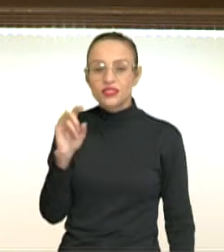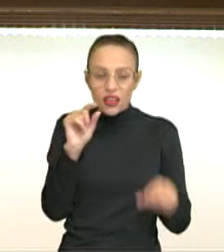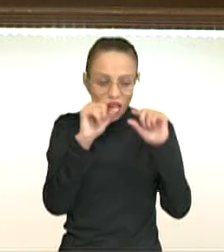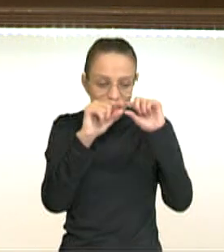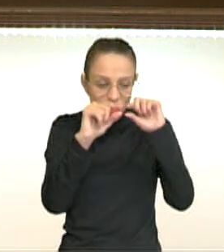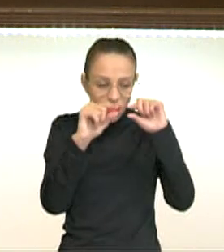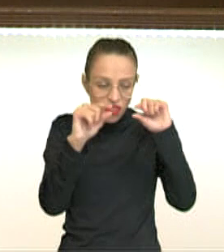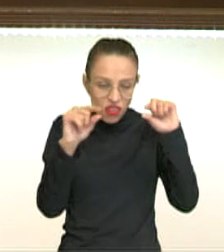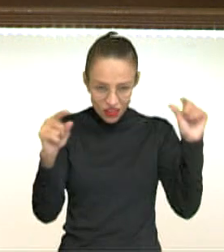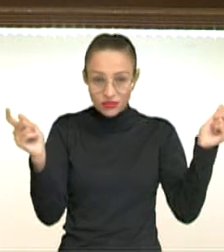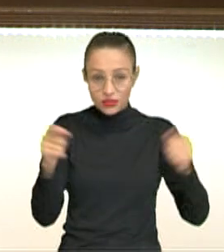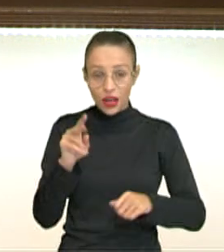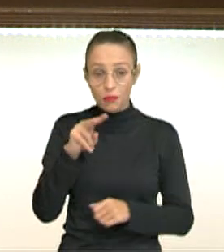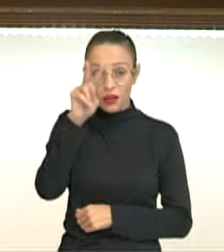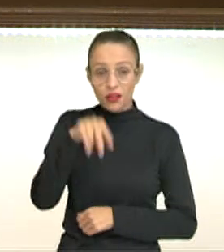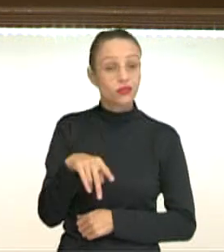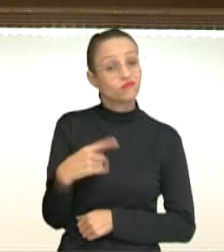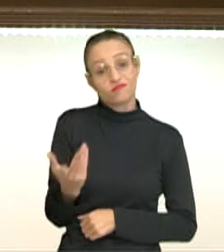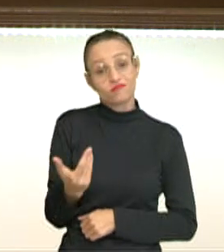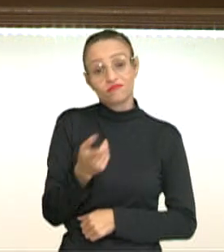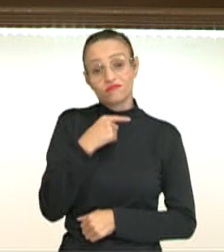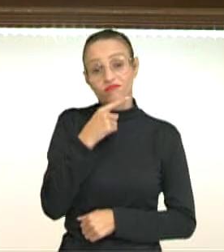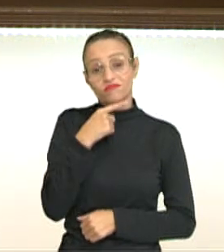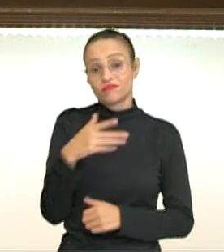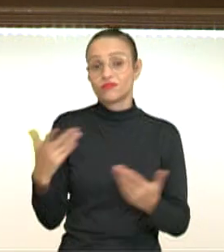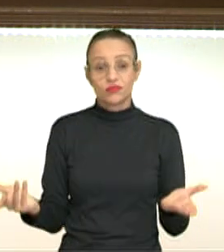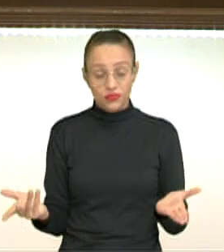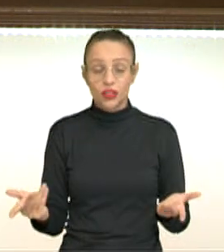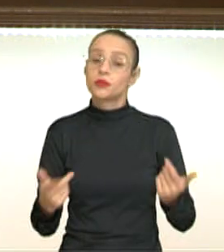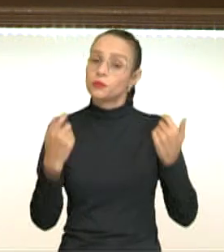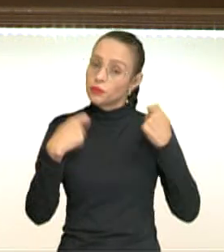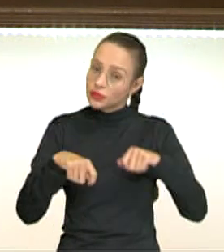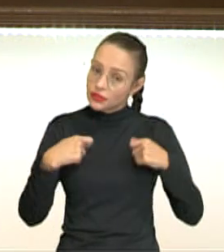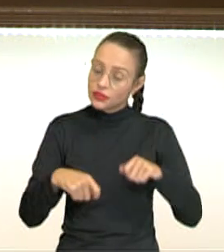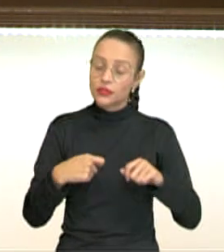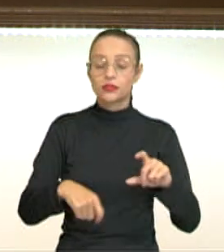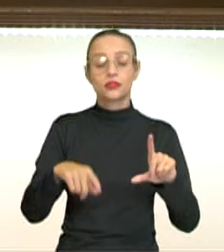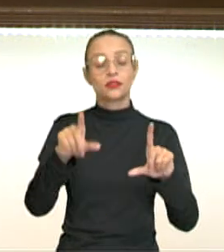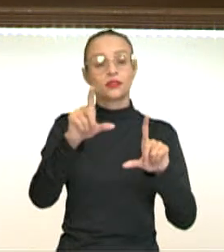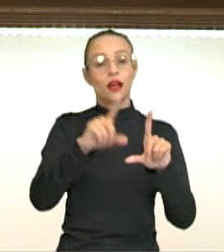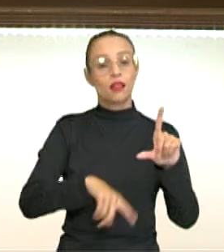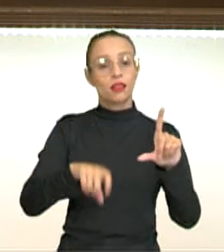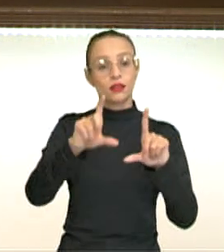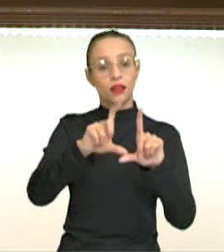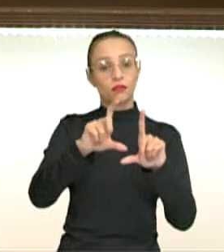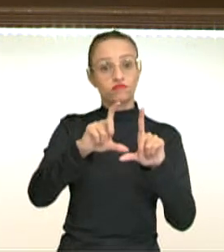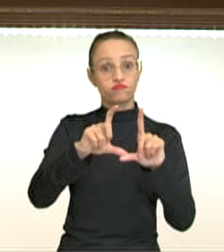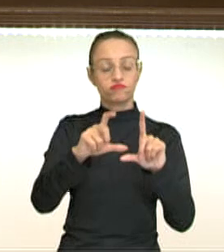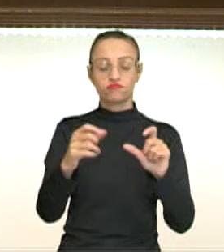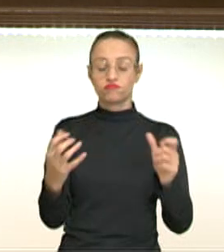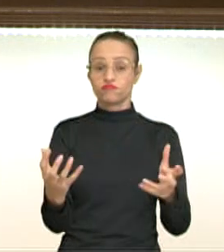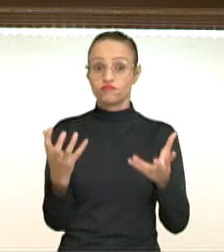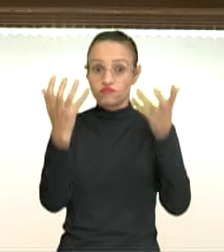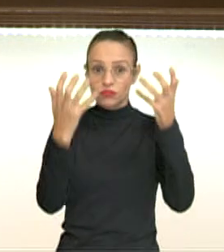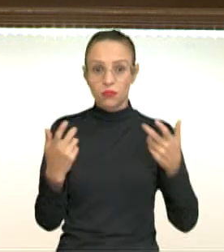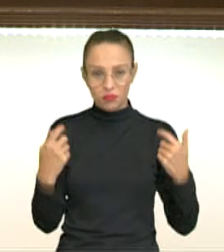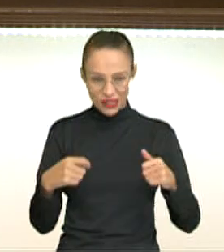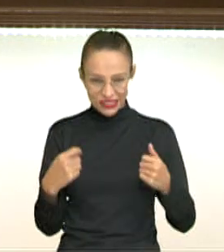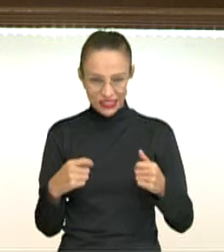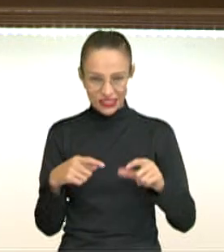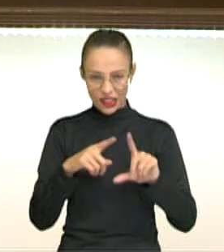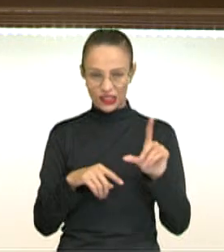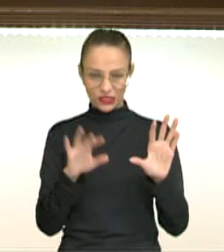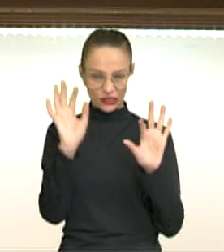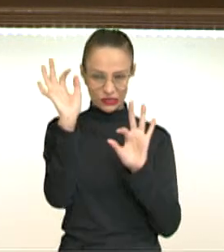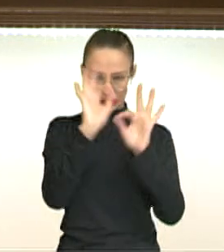você ia conseguir ler? Não. Então aí não tem razão de ser. Precisa ser uma letra que chame atenção. Adianta colocar uma letra toda enfeitada,